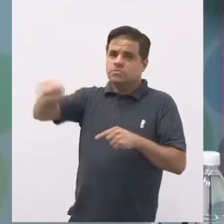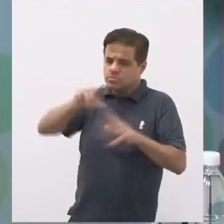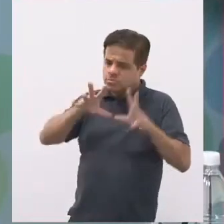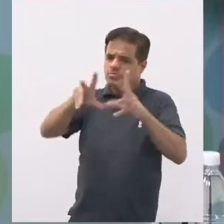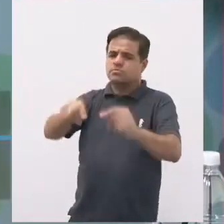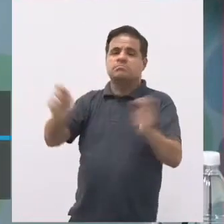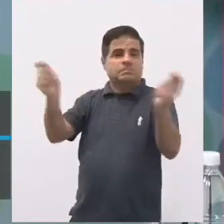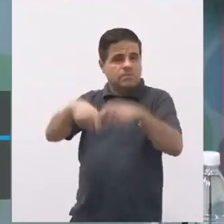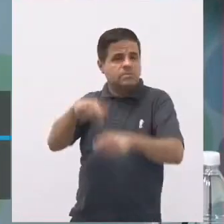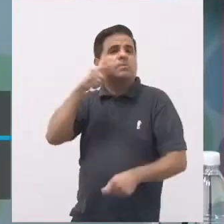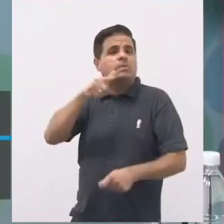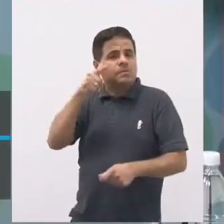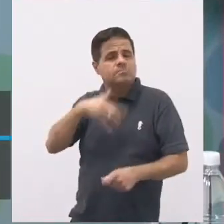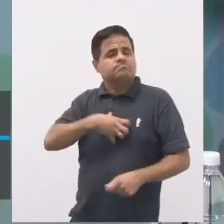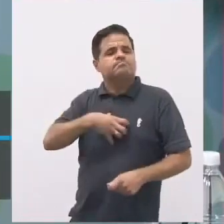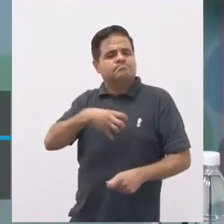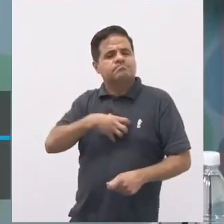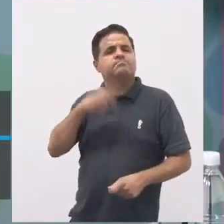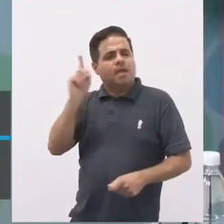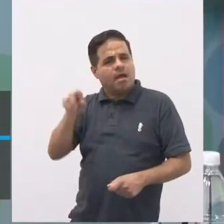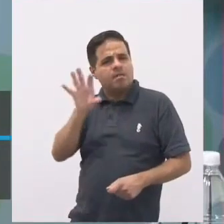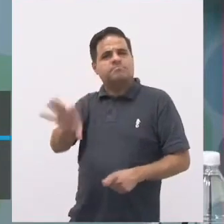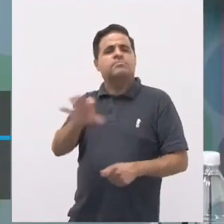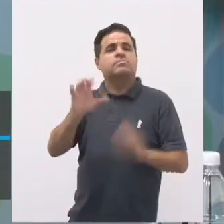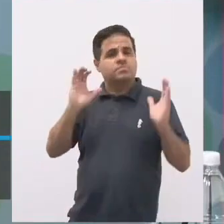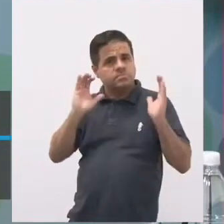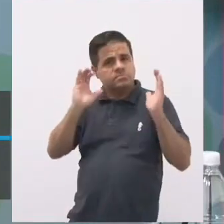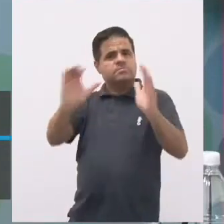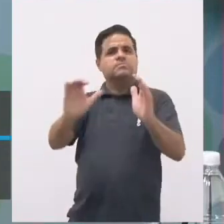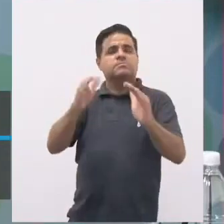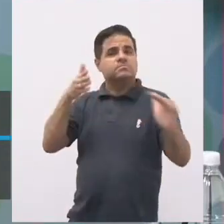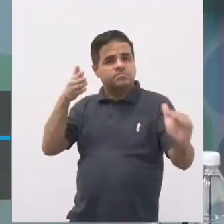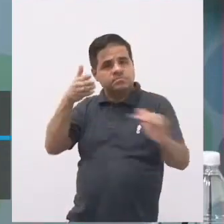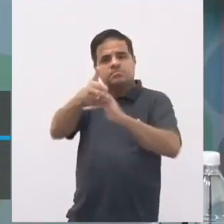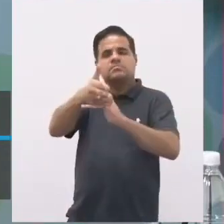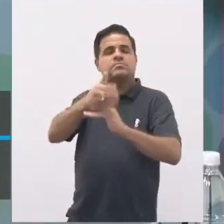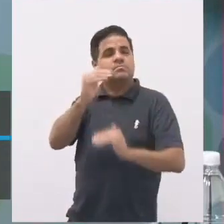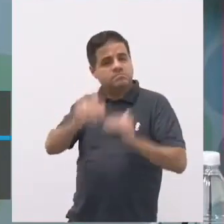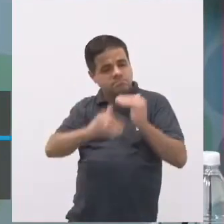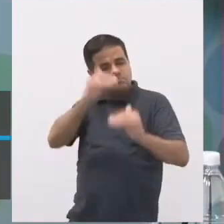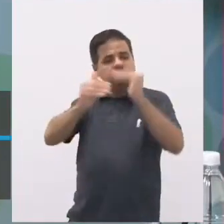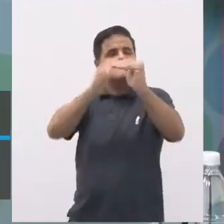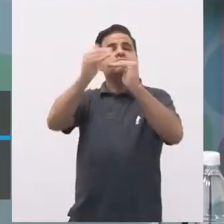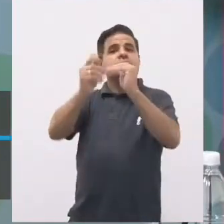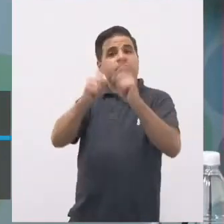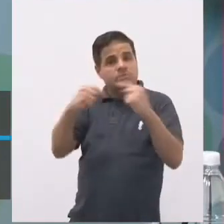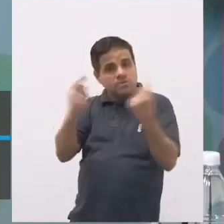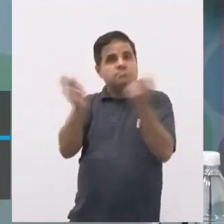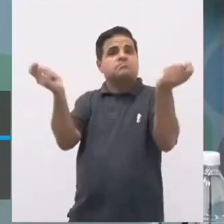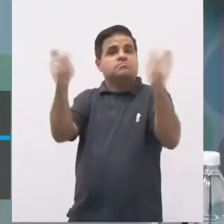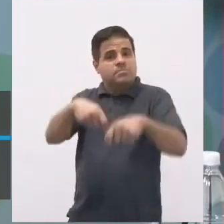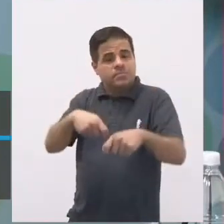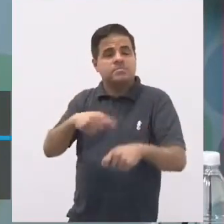mundo consiga, de uma forma respeitosa, participar desse processo, para que a gente tenha aí sucesso